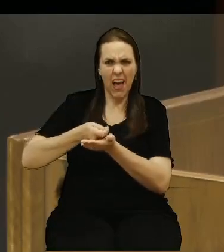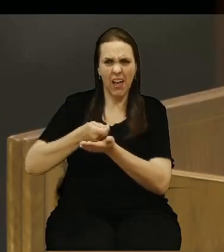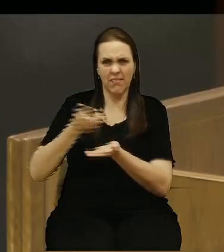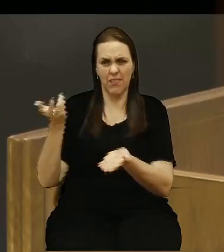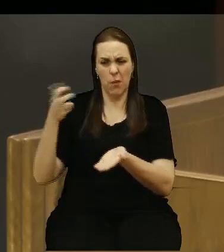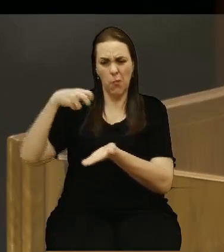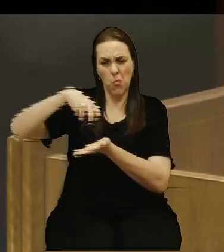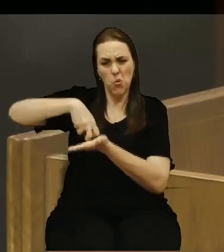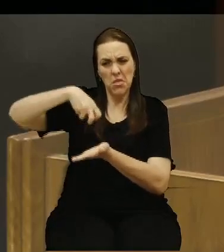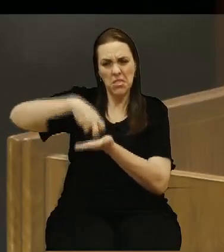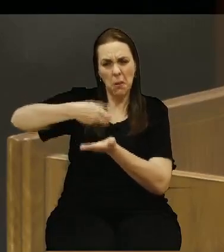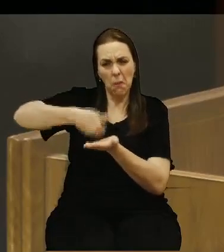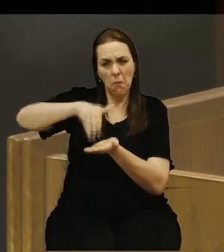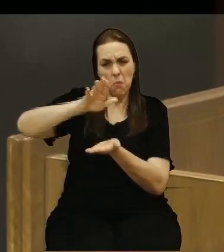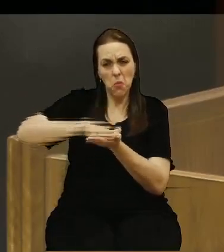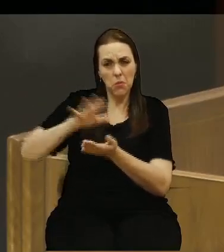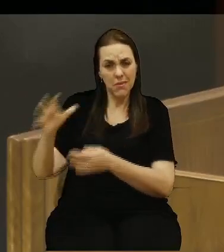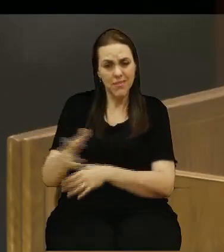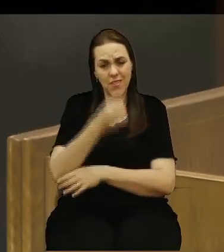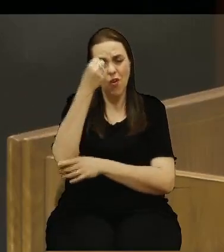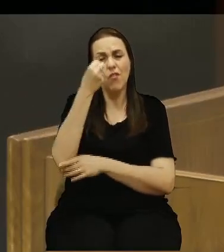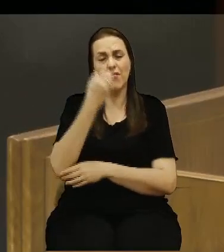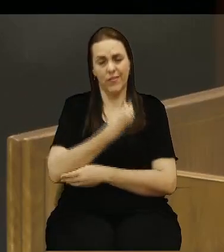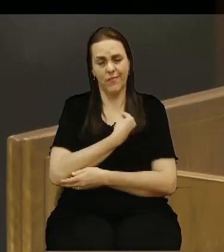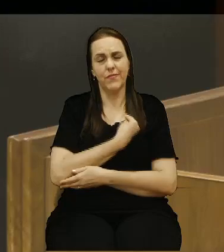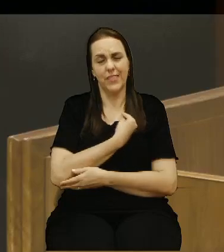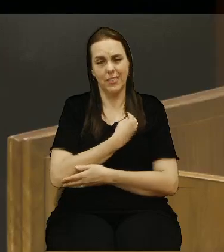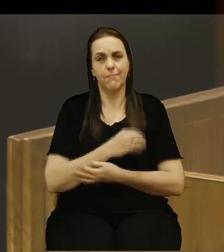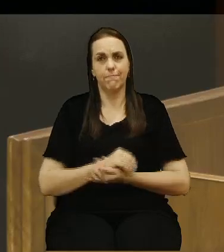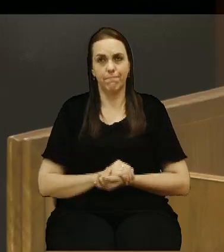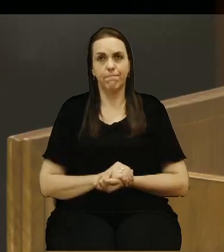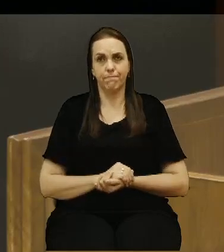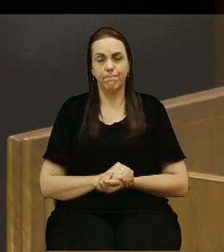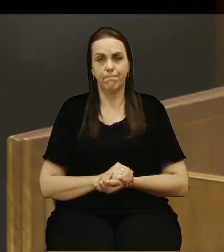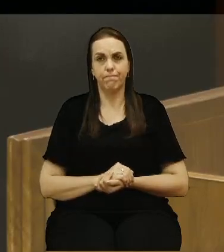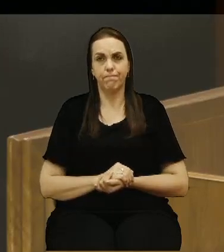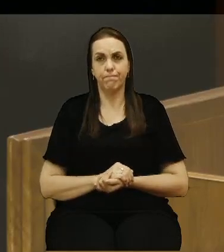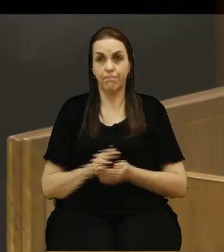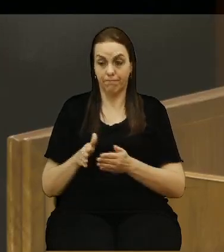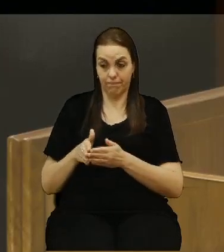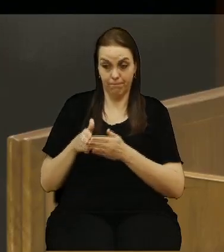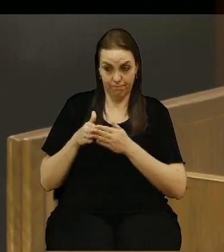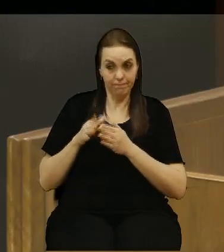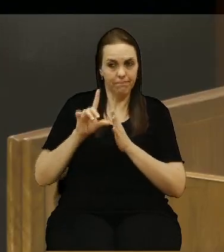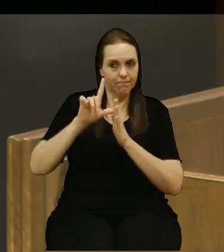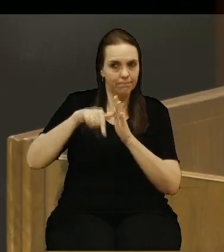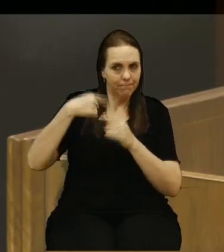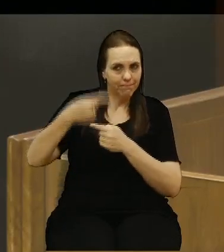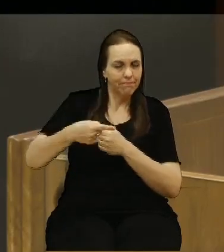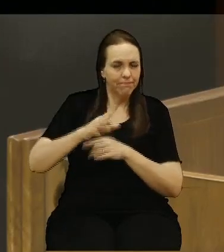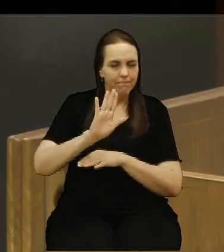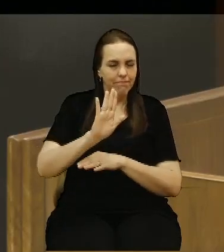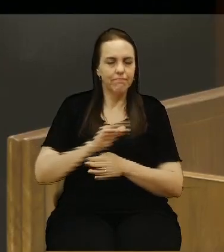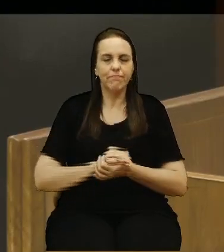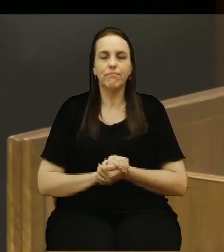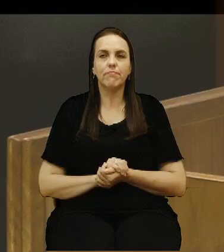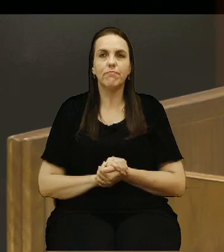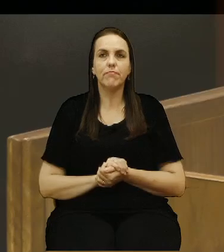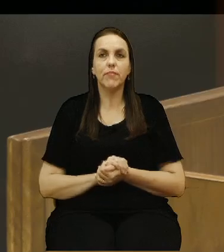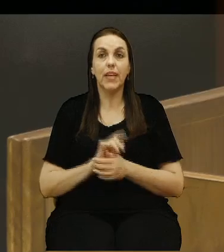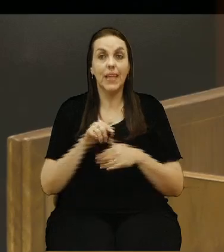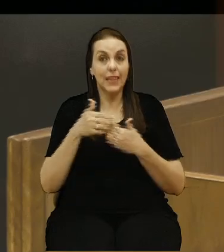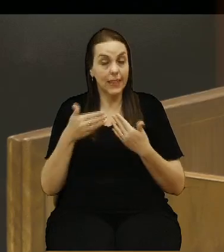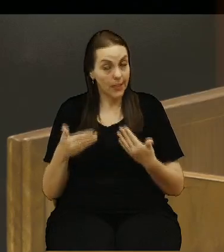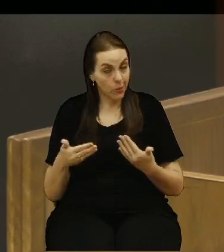para salvar vidas. Uma parte, vereadora. Sim, em seguida já farei isso.